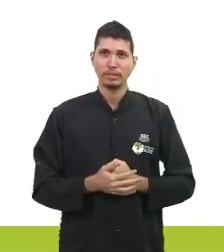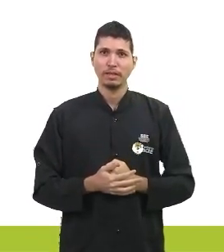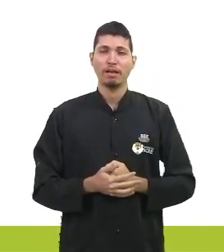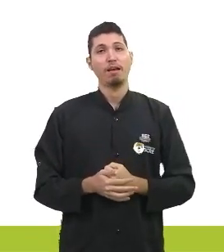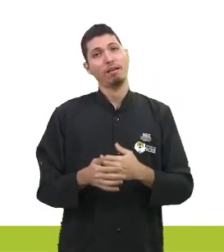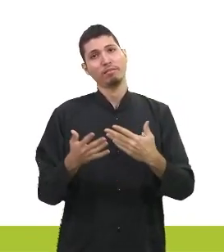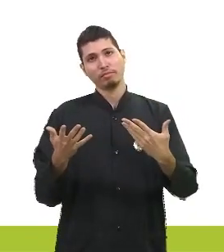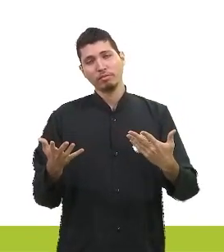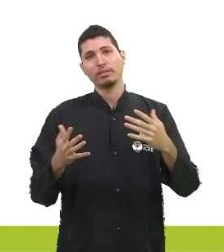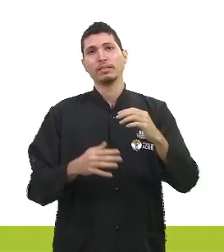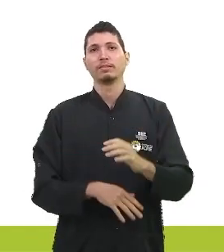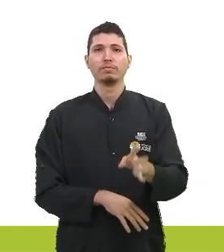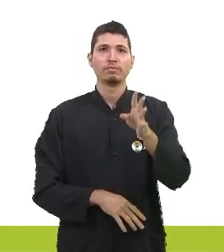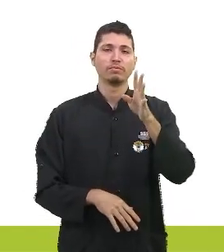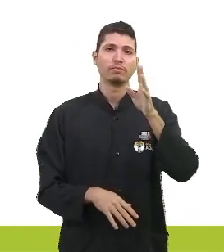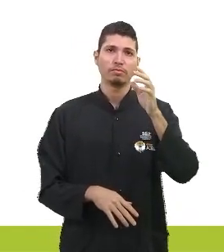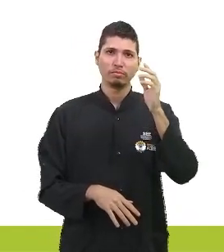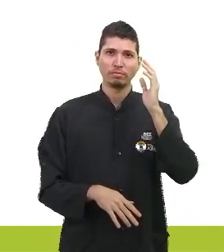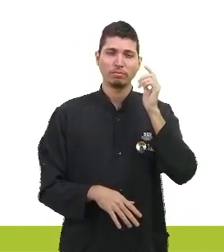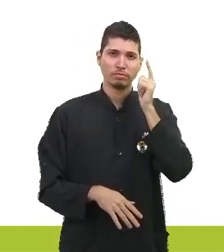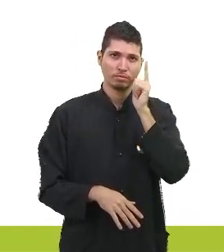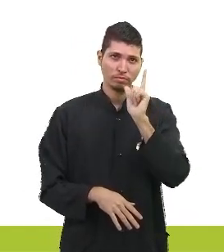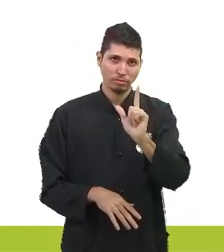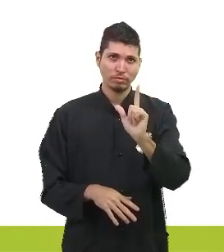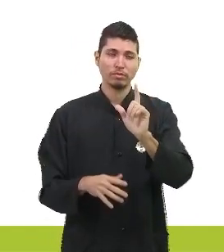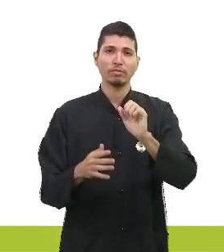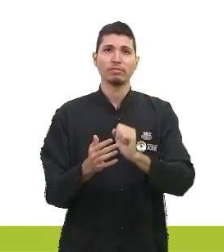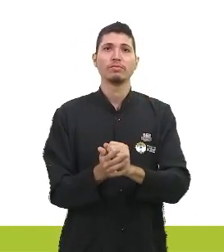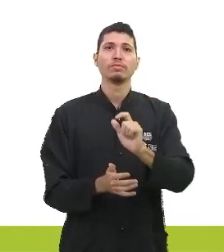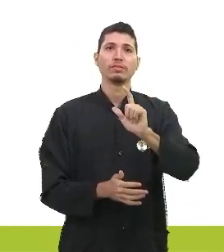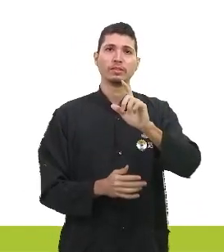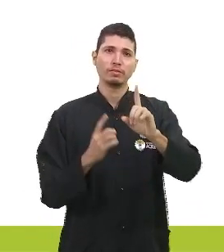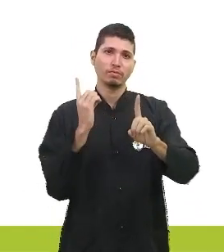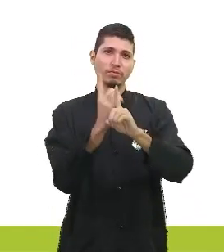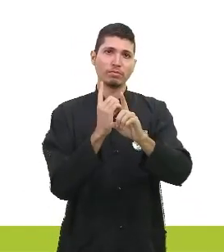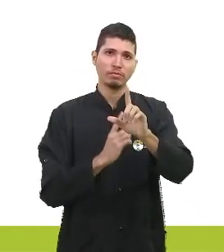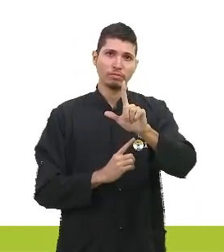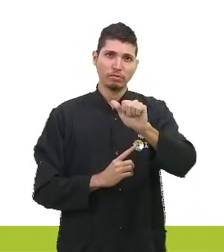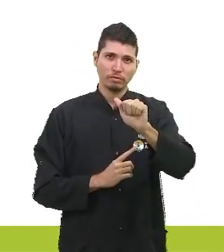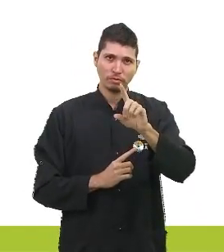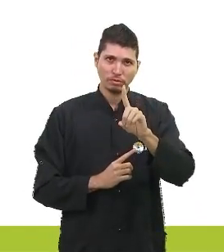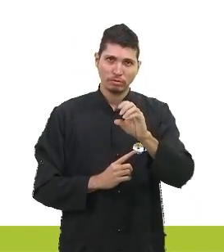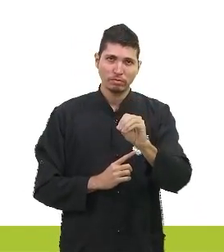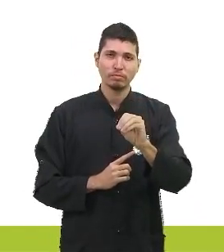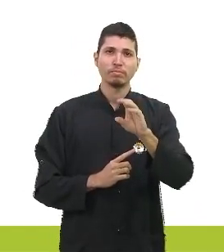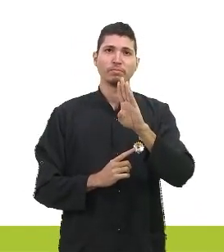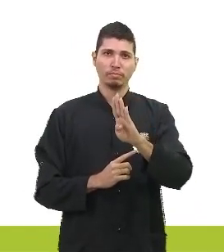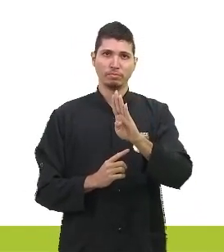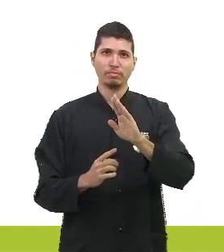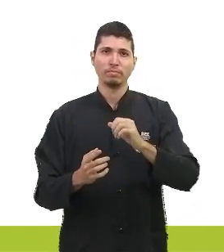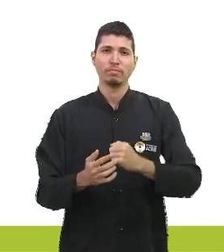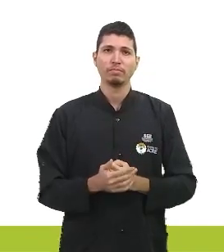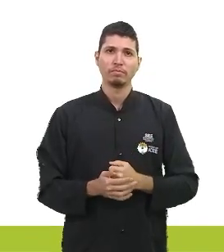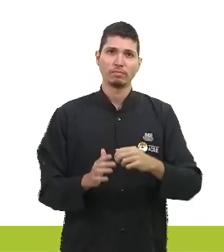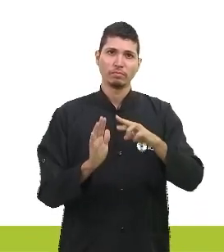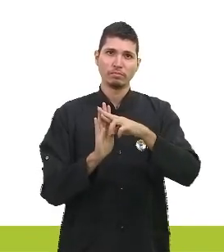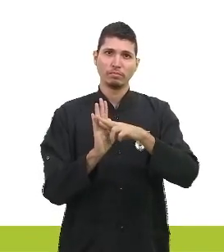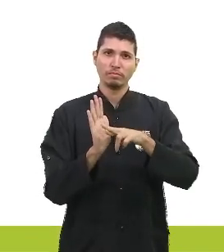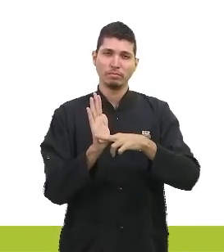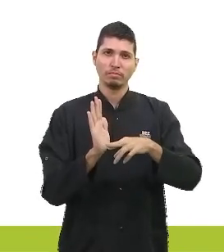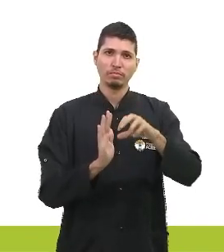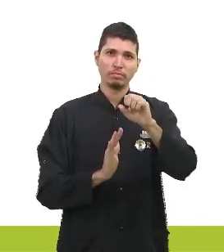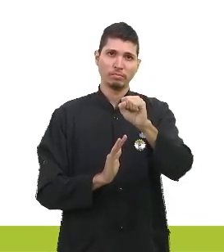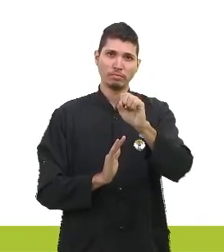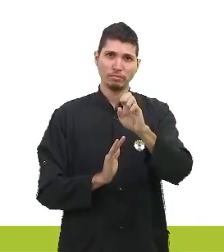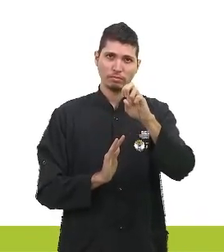consegue determinar, por meio de proporção, o lado B. Então, a lei dos cossenos, dos senos vai nos